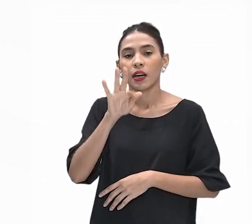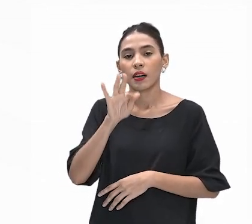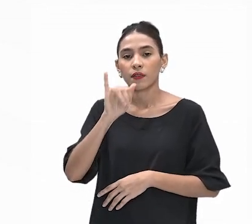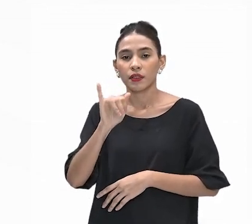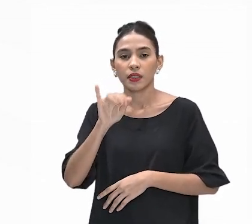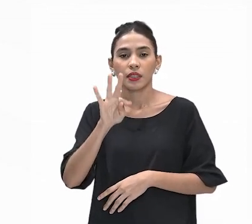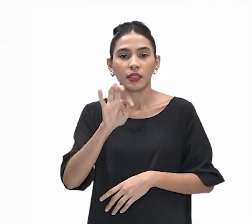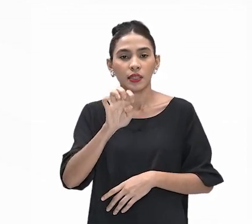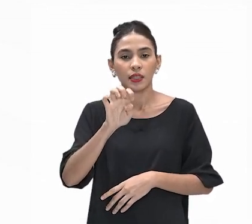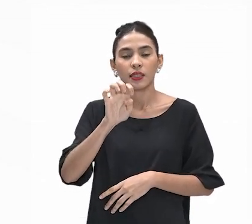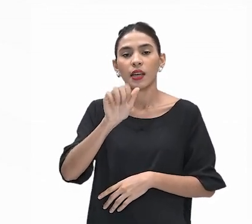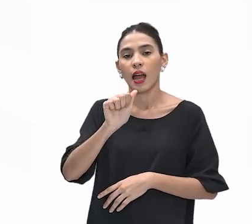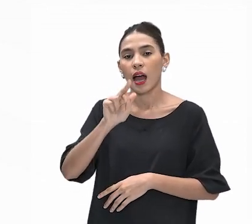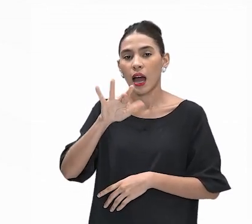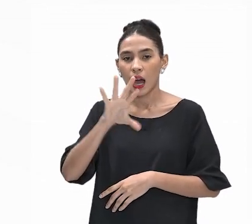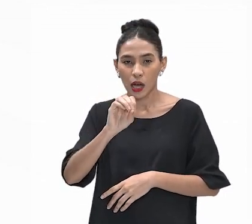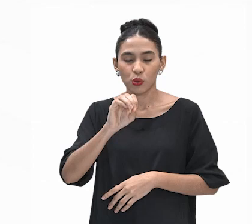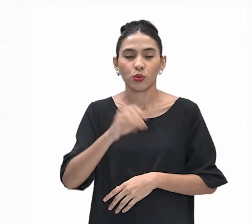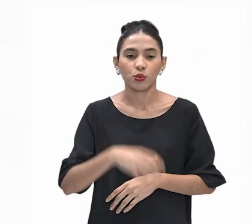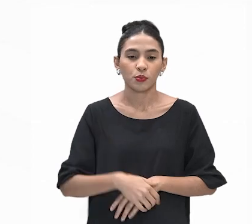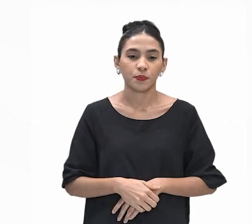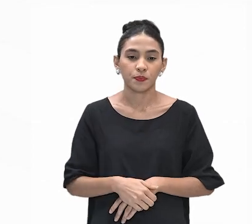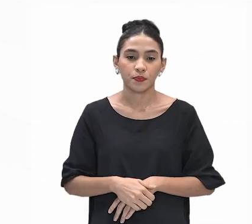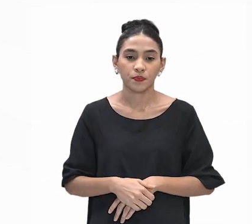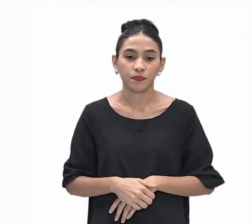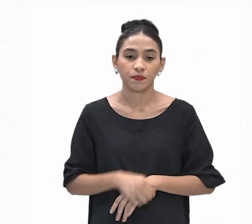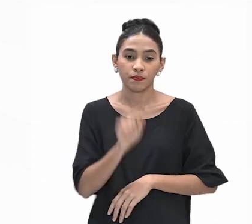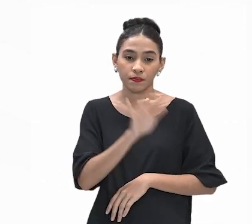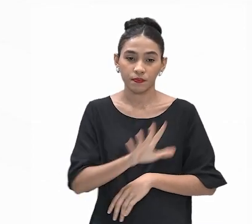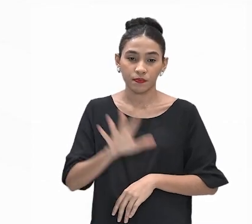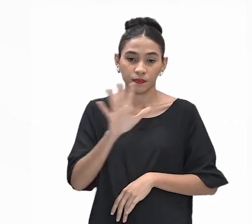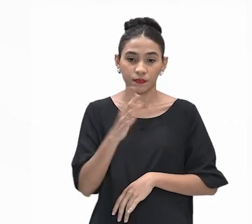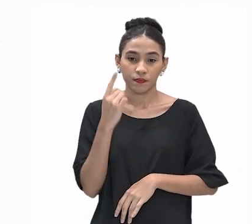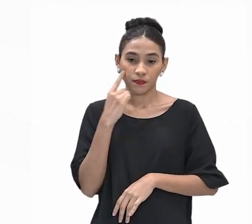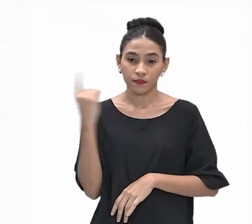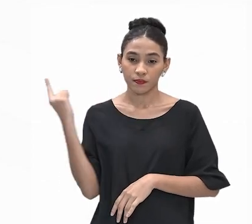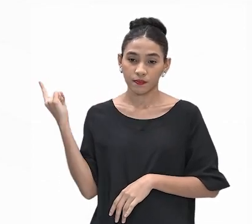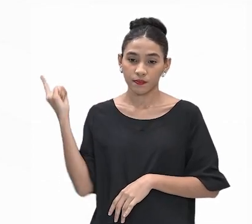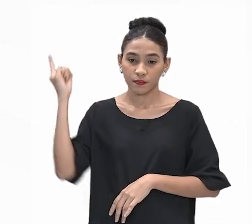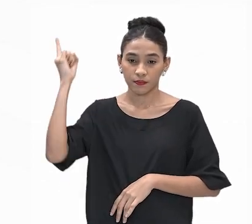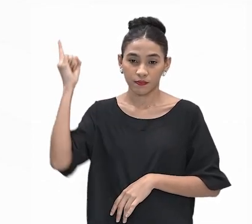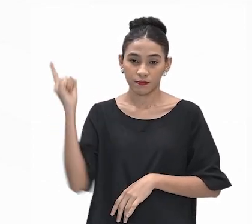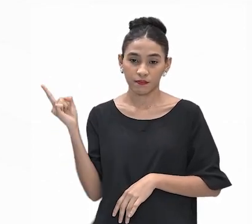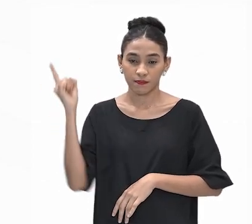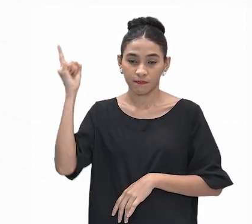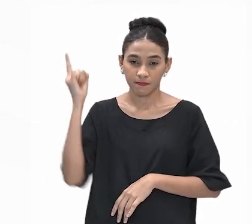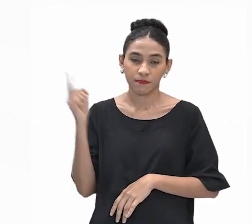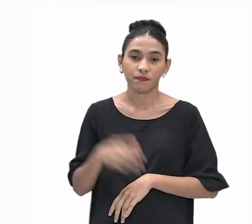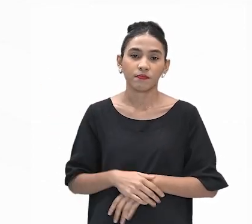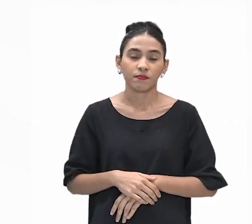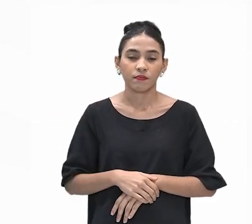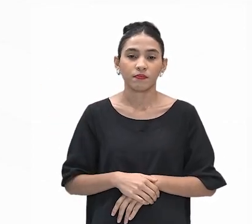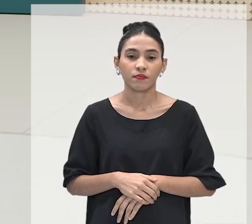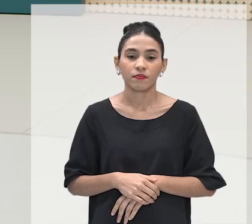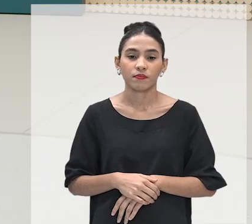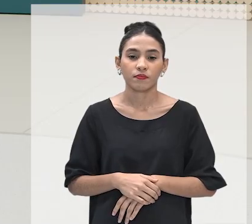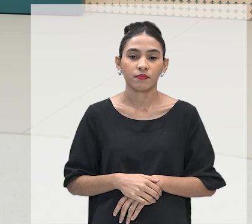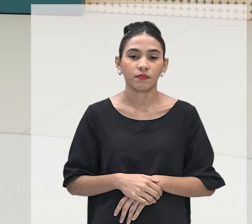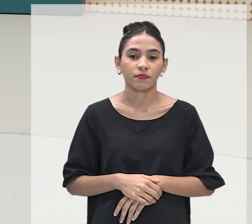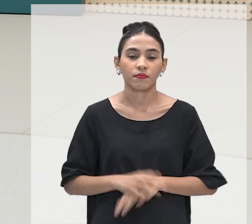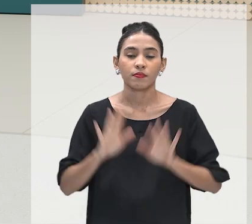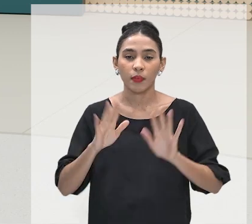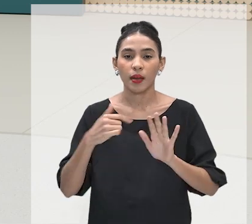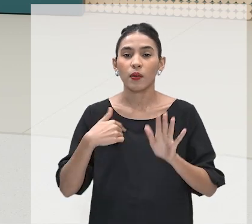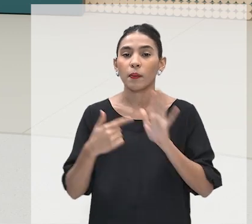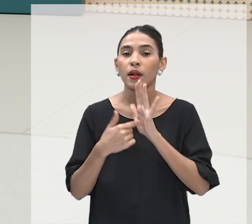influência. Aí nós temos apenas a imagem, né, de um centro histórico do Teatro de Pompeia. Mas eu trouxe